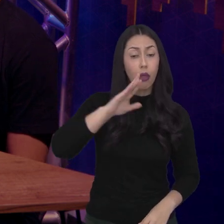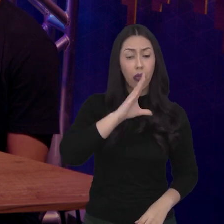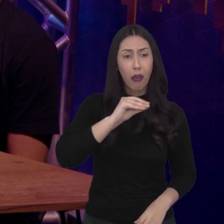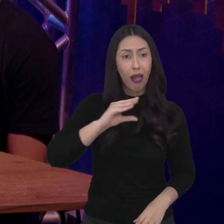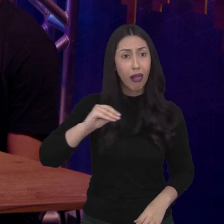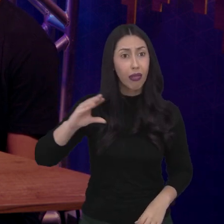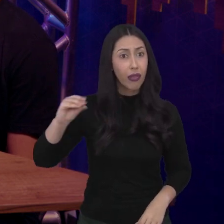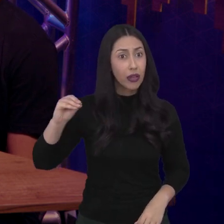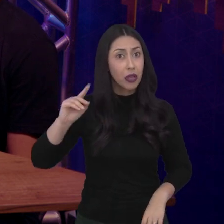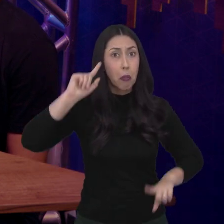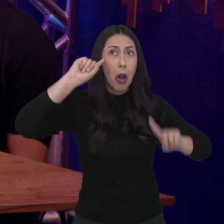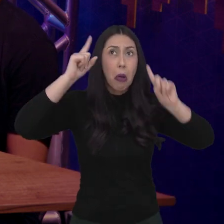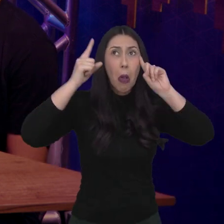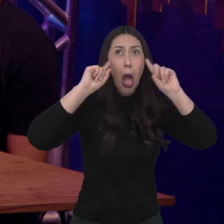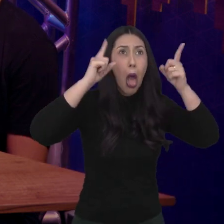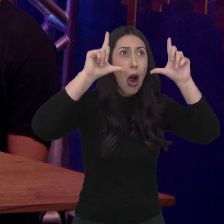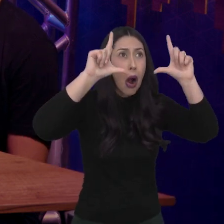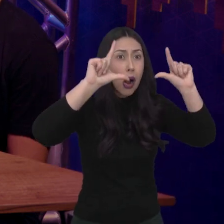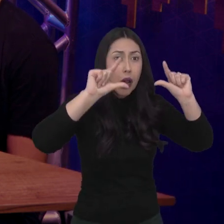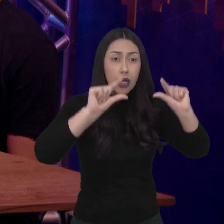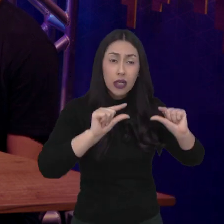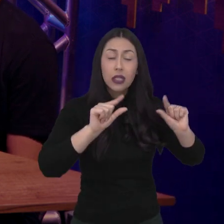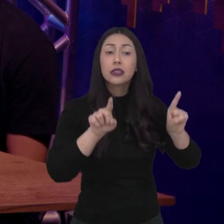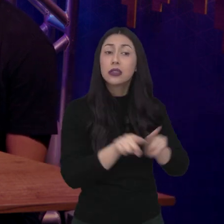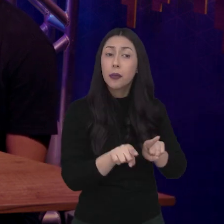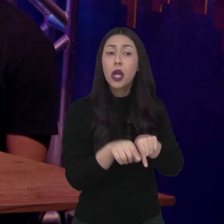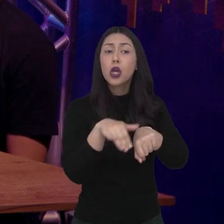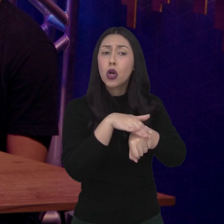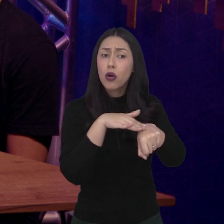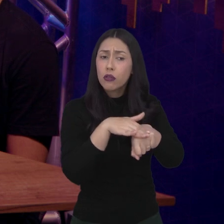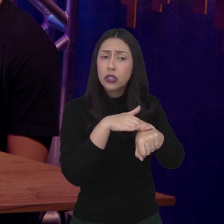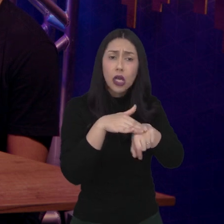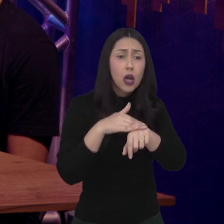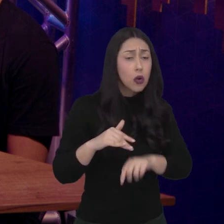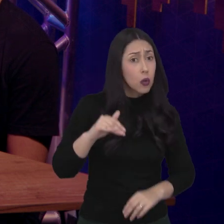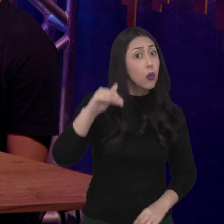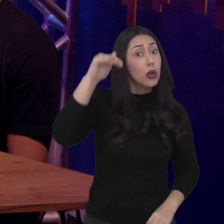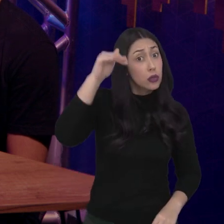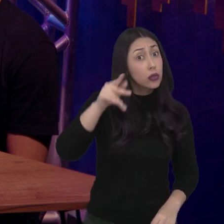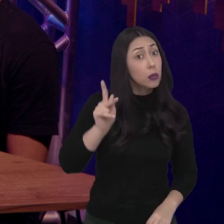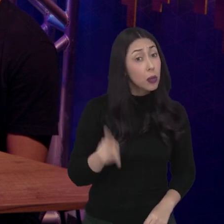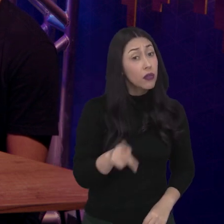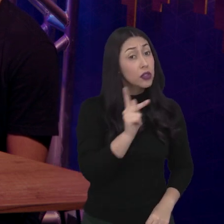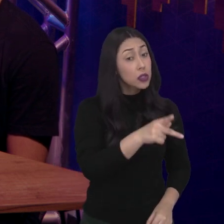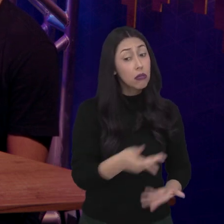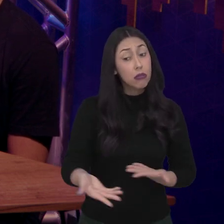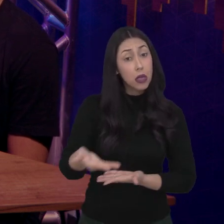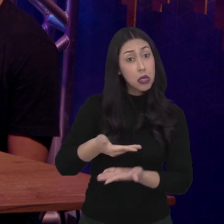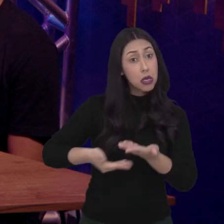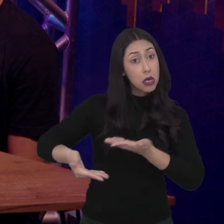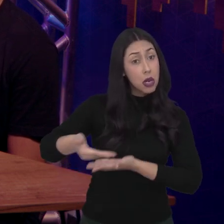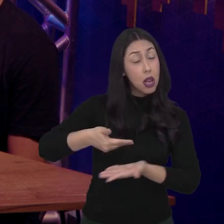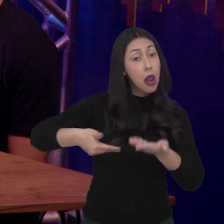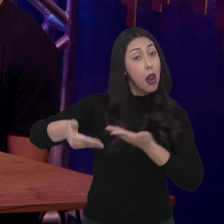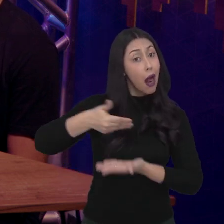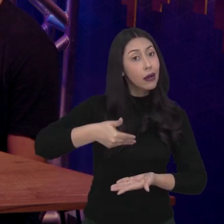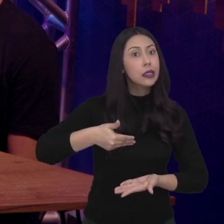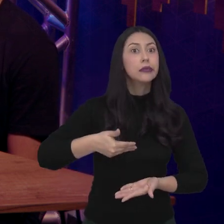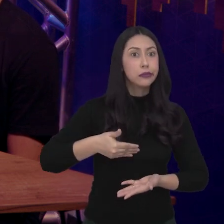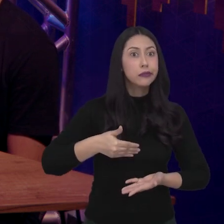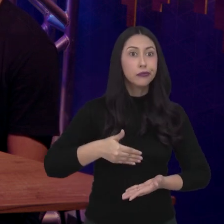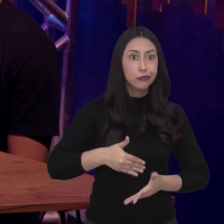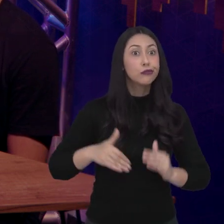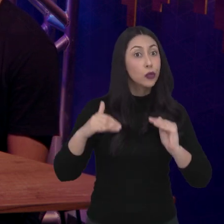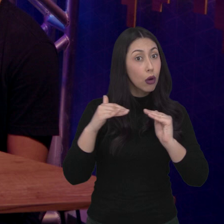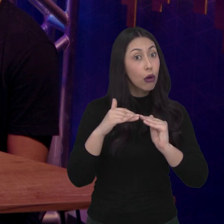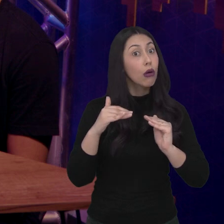E daí foi também conversado com adultos e professores que interagem com essas crianças, e esses adultos